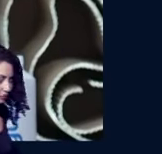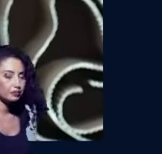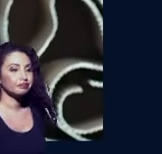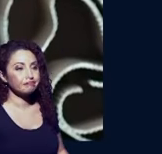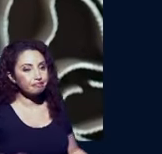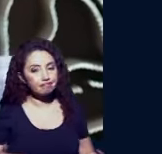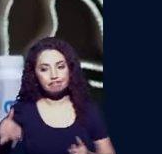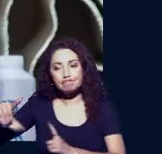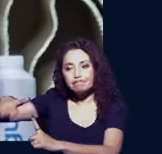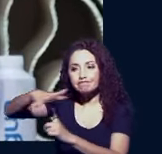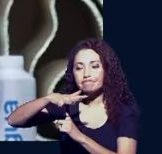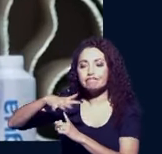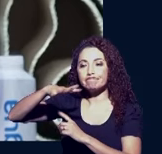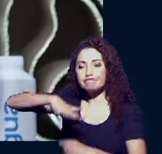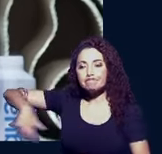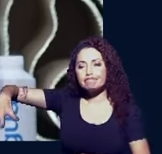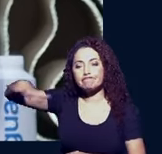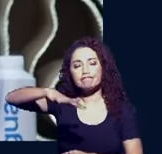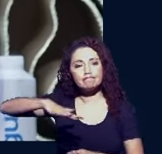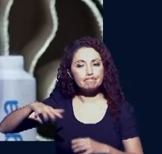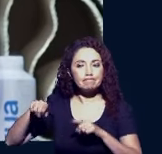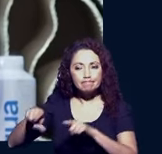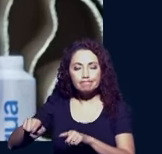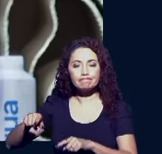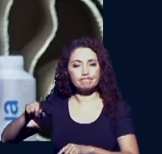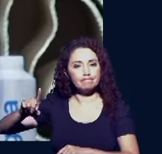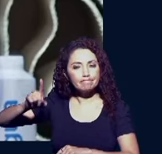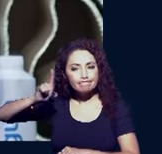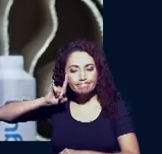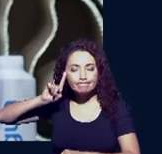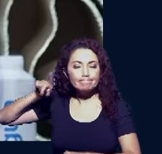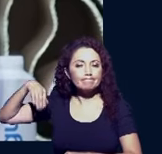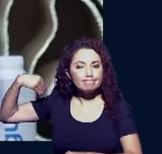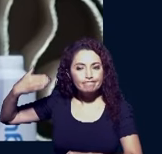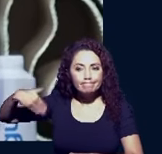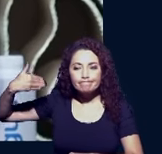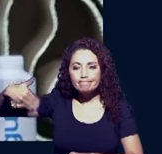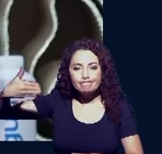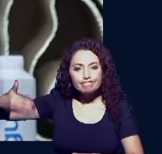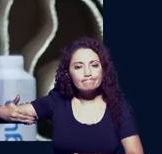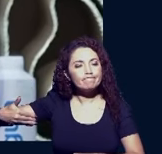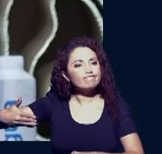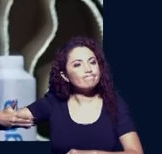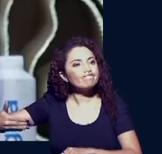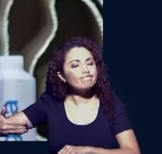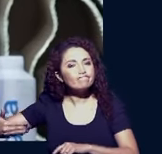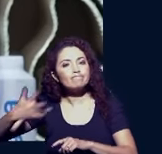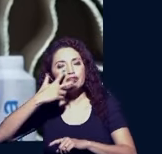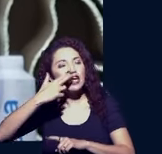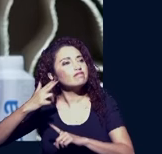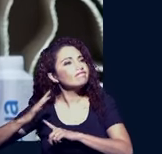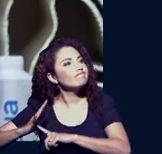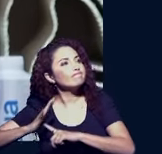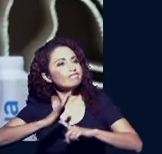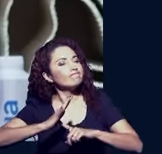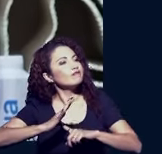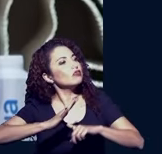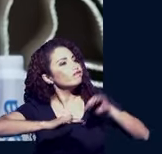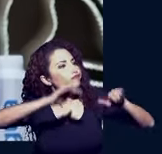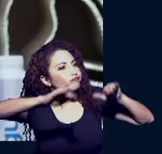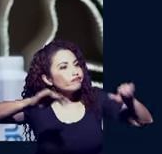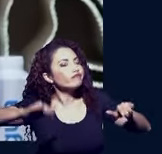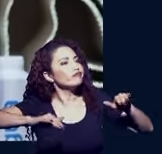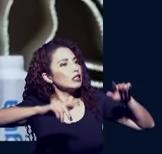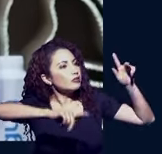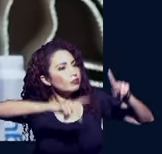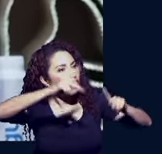dia tem convocado a toda a sociedade mundial a estar Alerta as suas